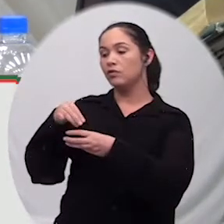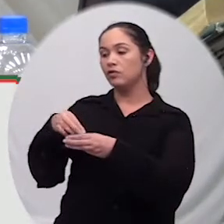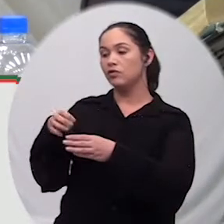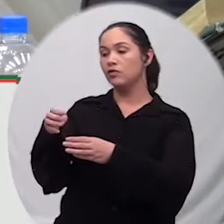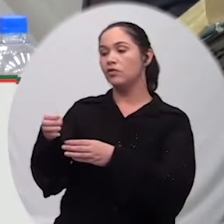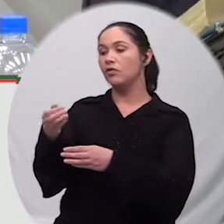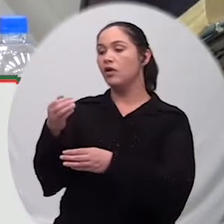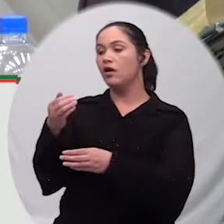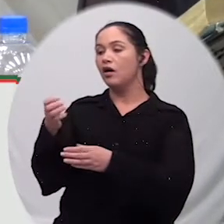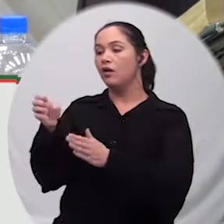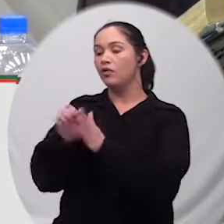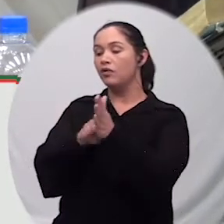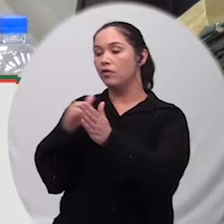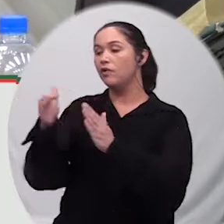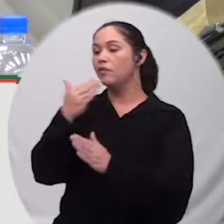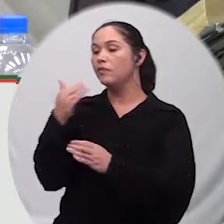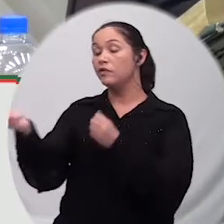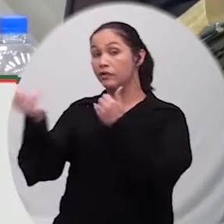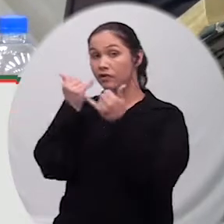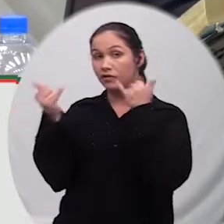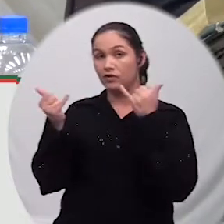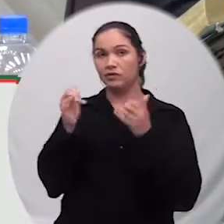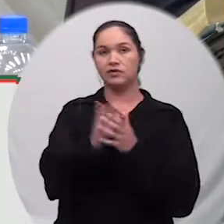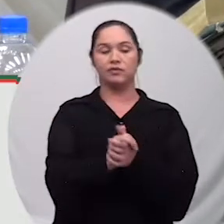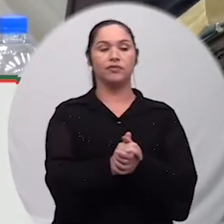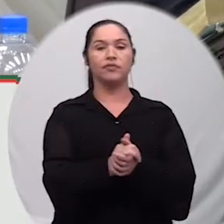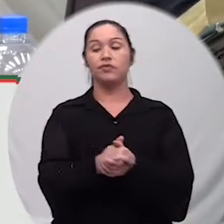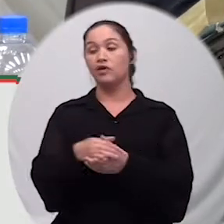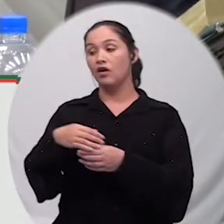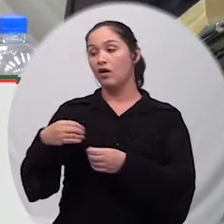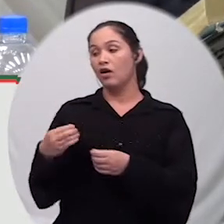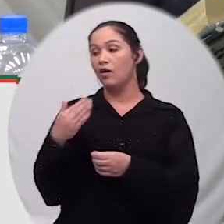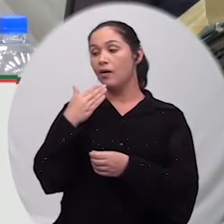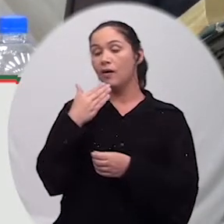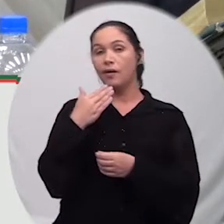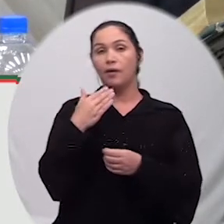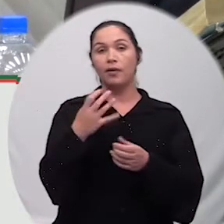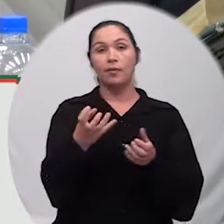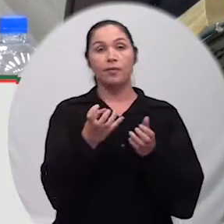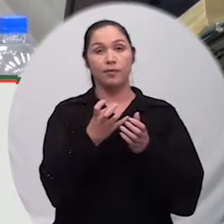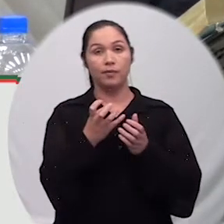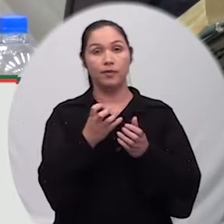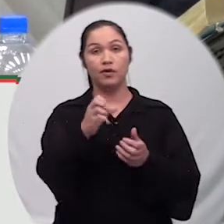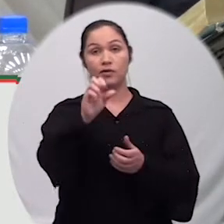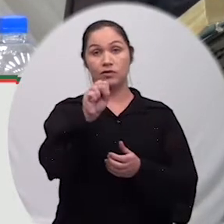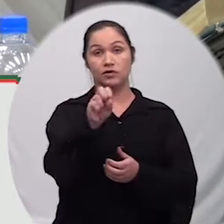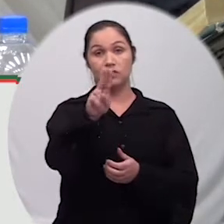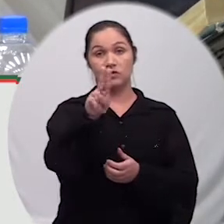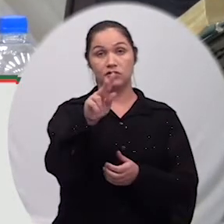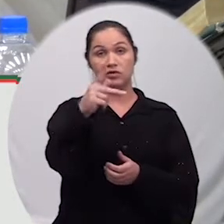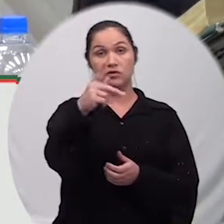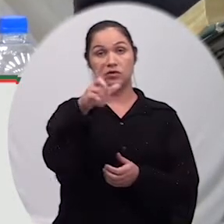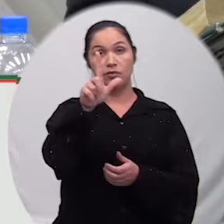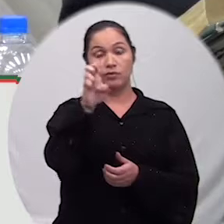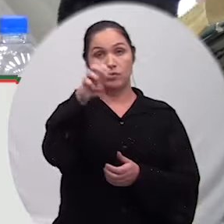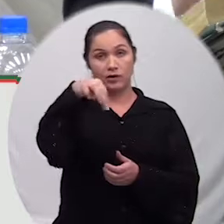essa casa legislativa todas as suplementações feitas por ato próprio no